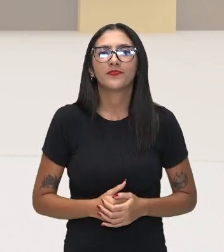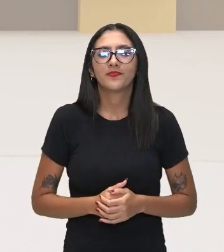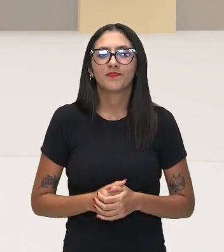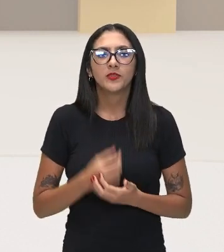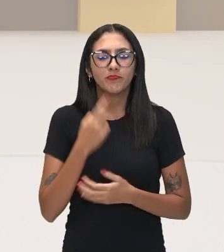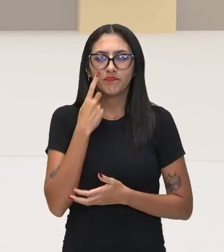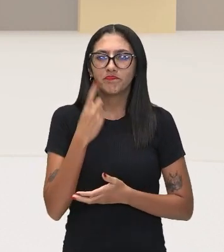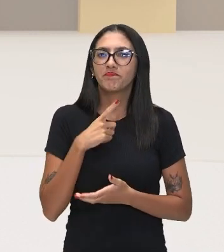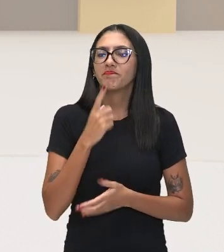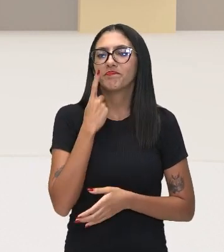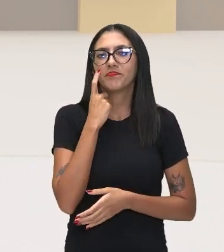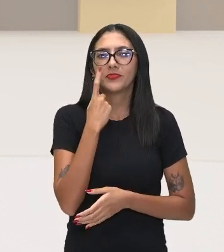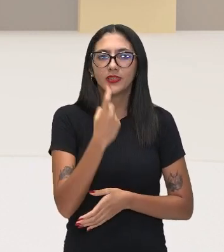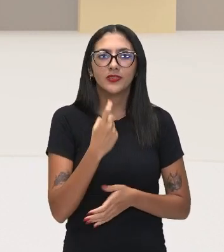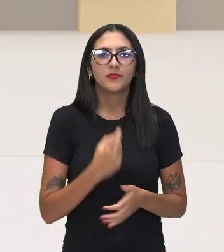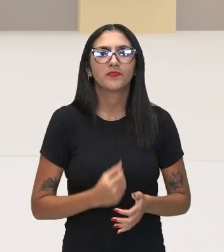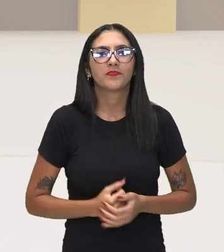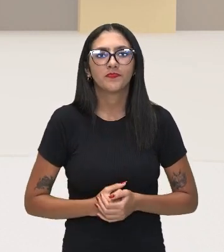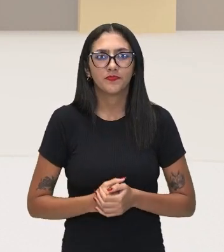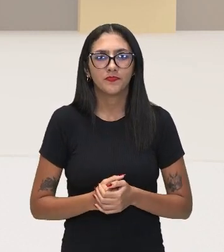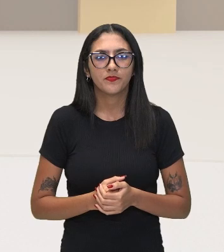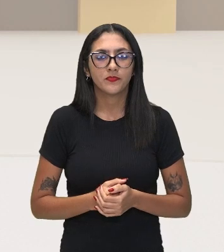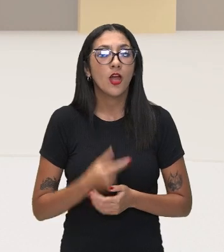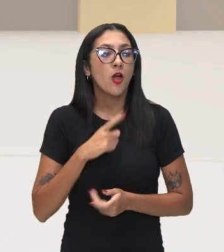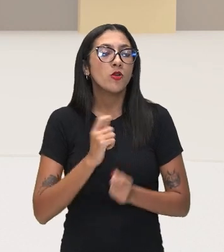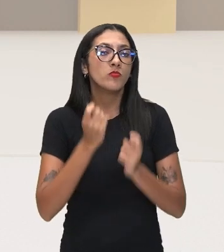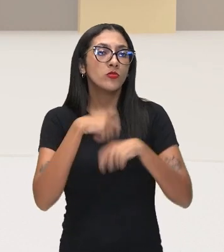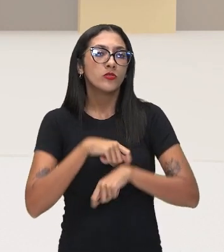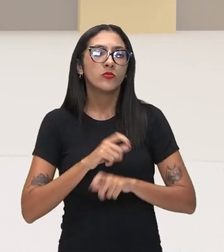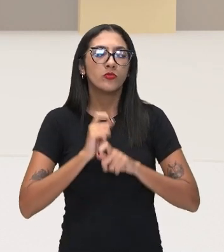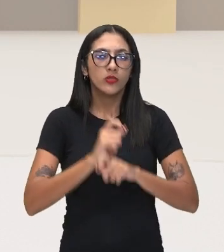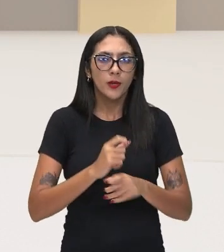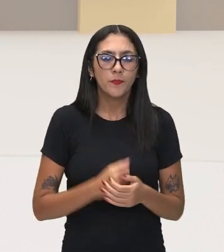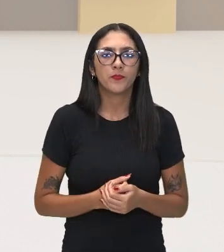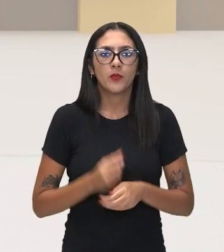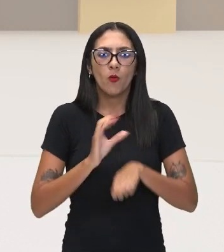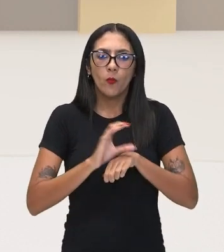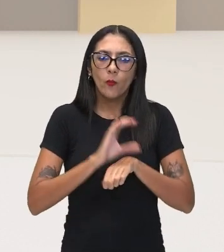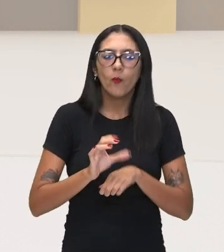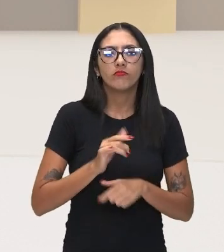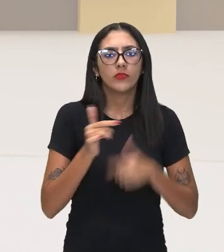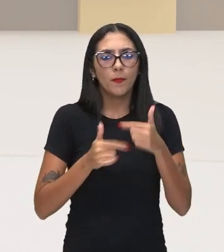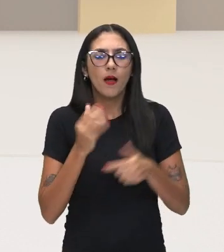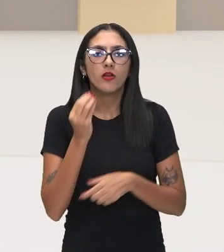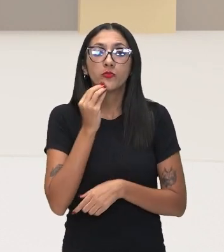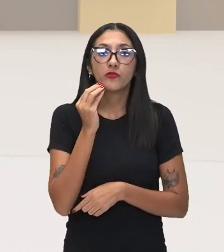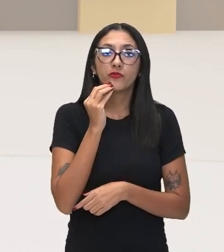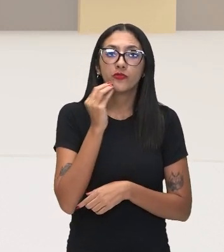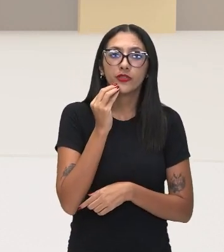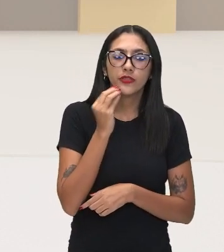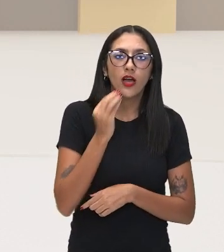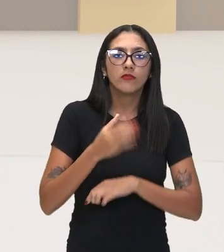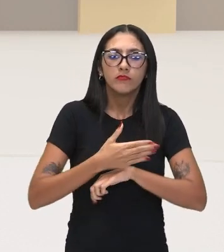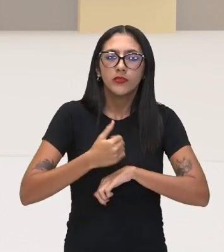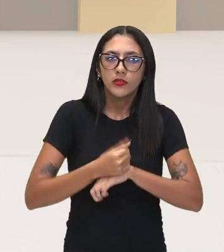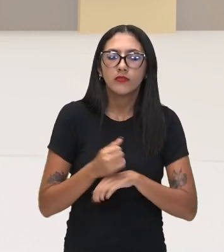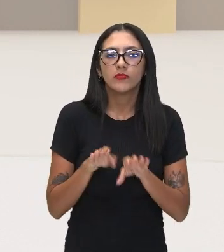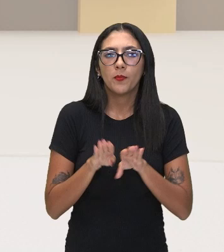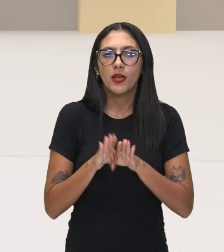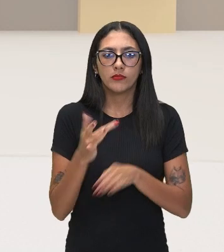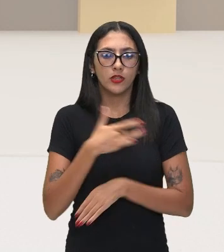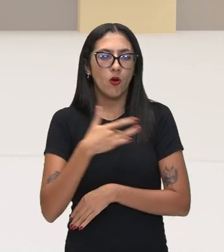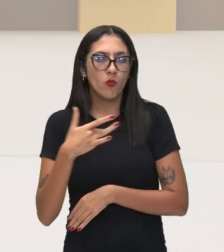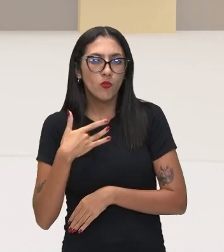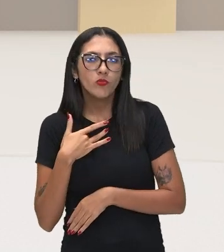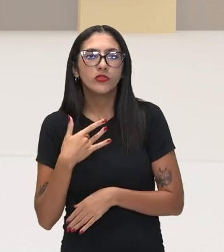interessante, gente. Isso pode acontecer com capacitação, emprego, oportunidades de tratamento de saúde, atuando